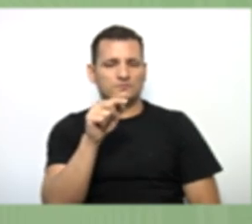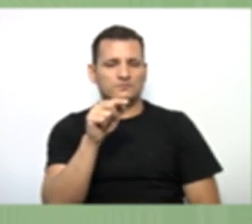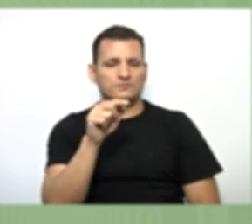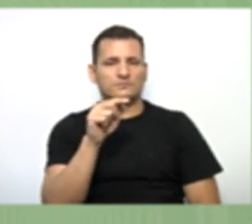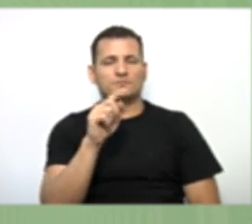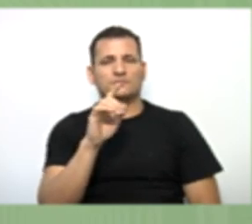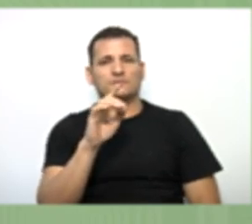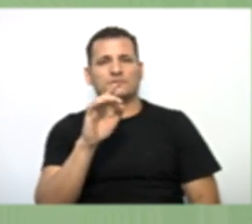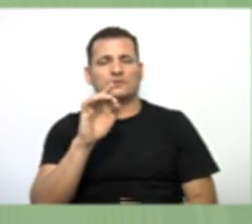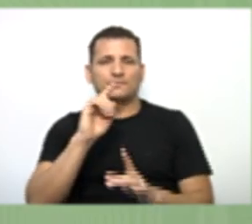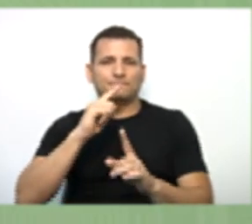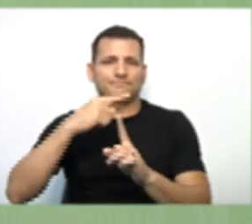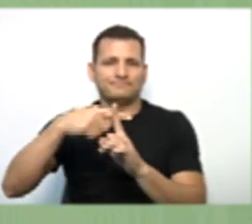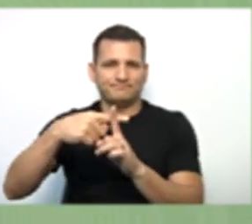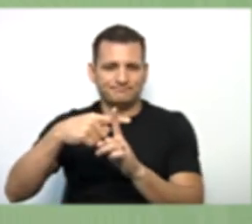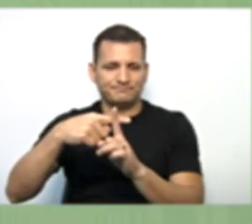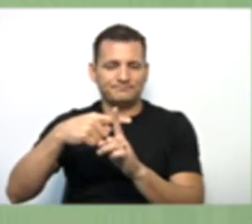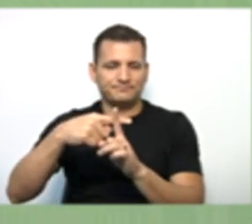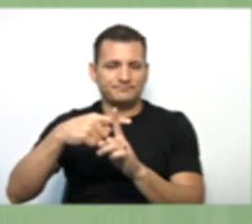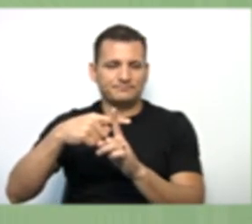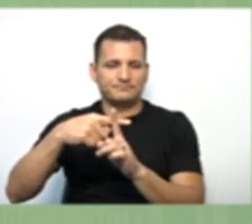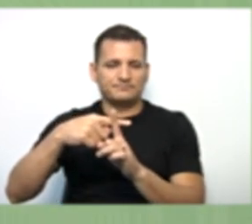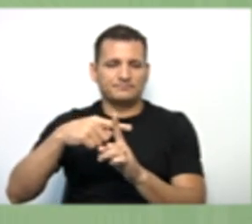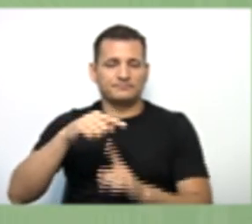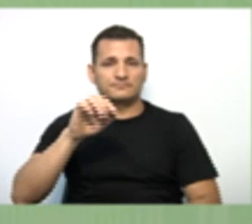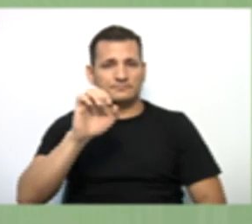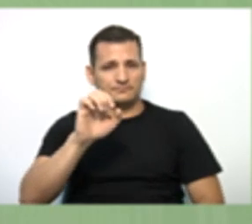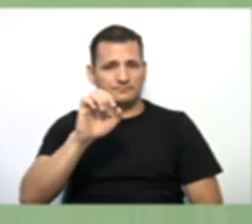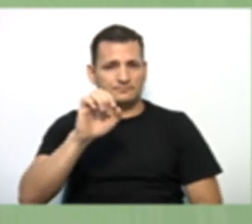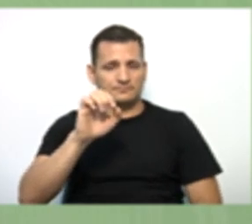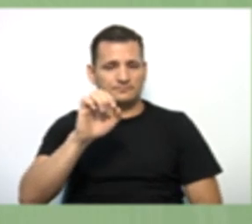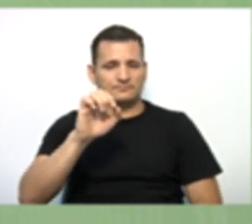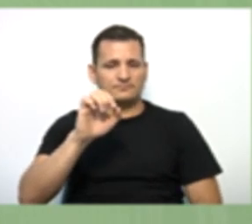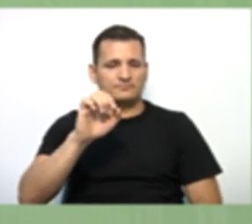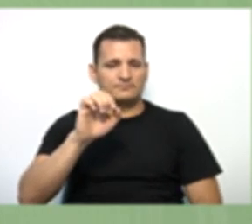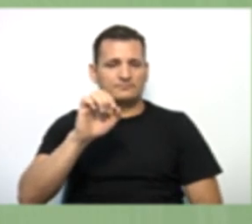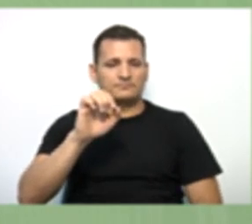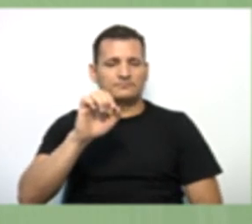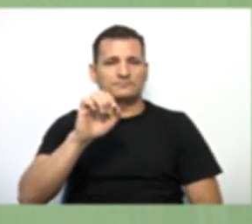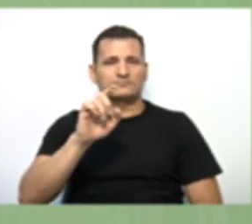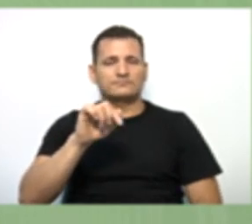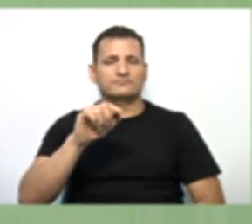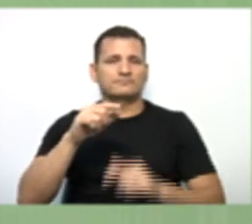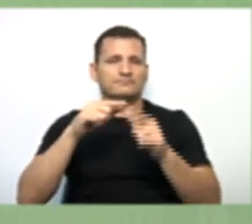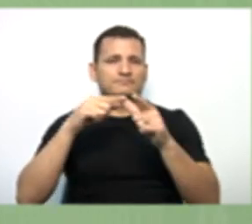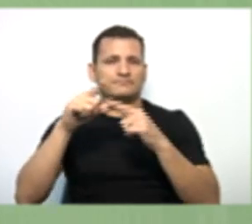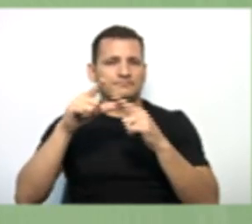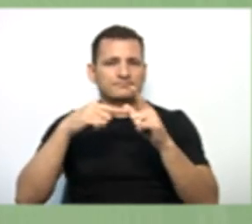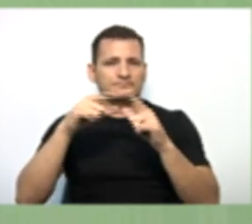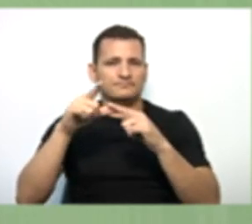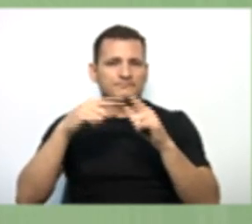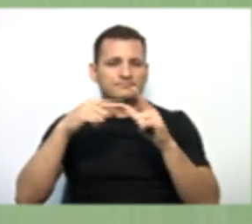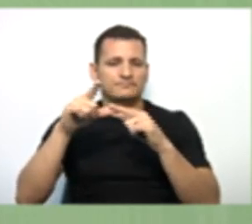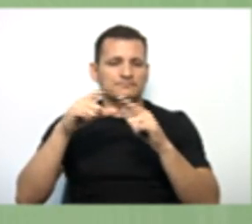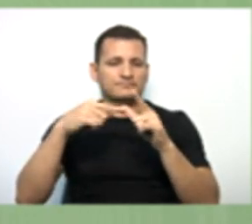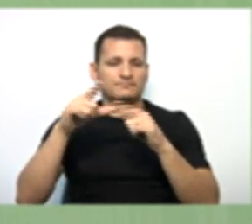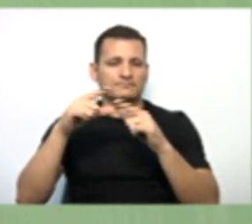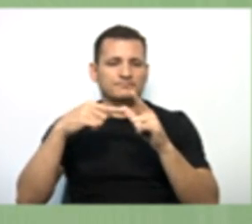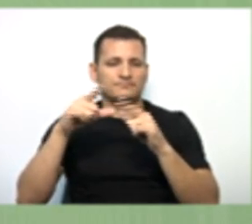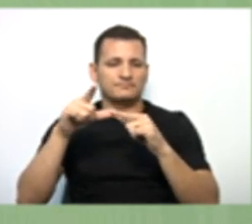pelo sinal de mais. E o E é definido na arquitetura pelo sinal de